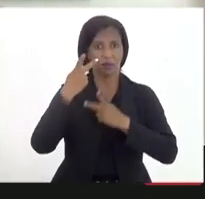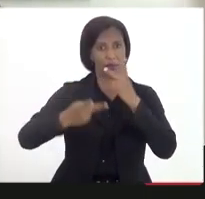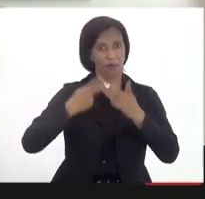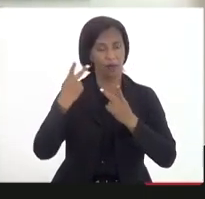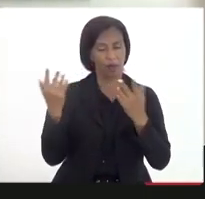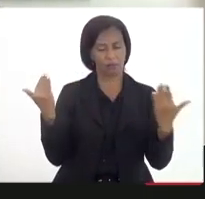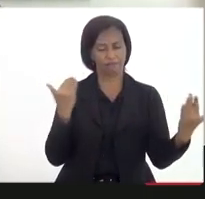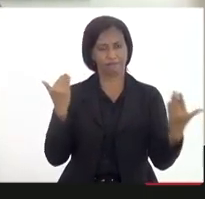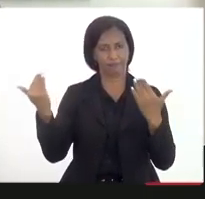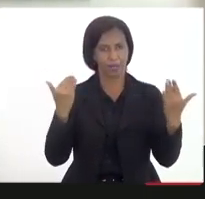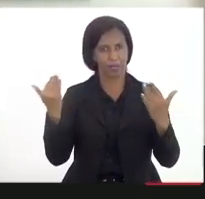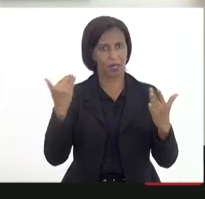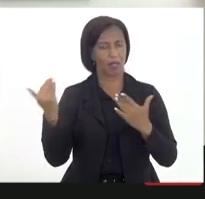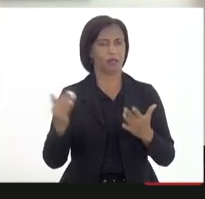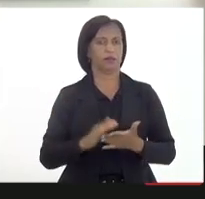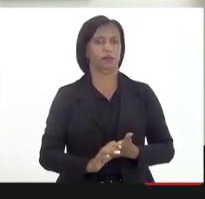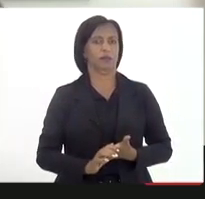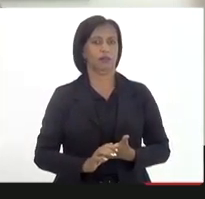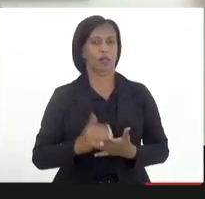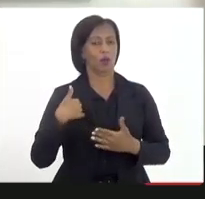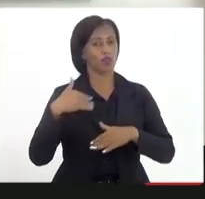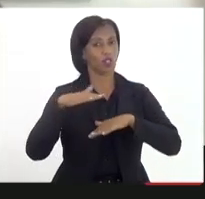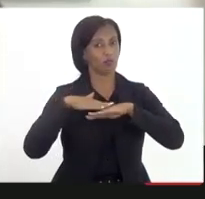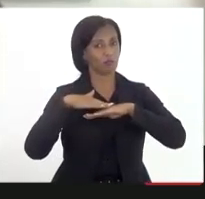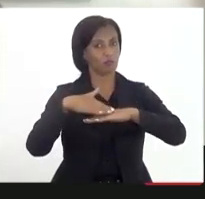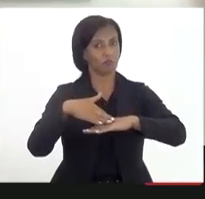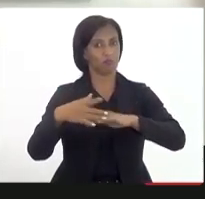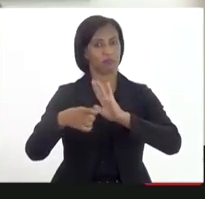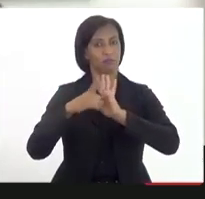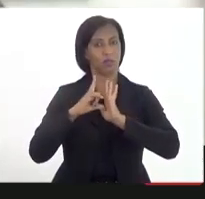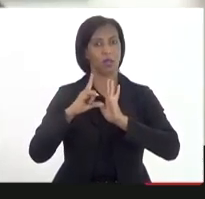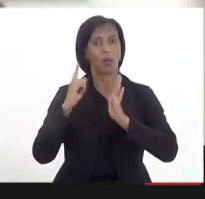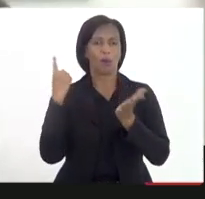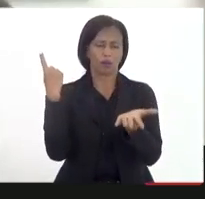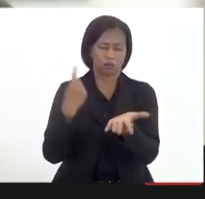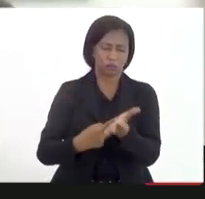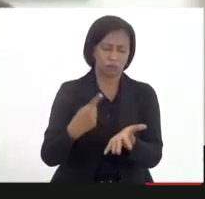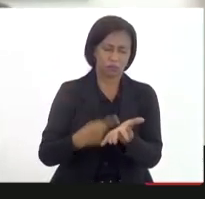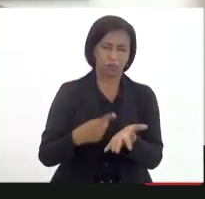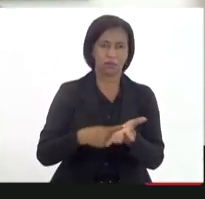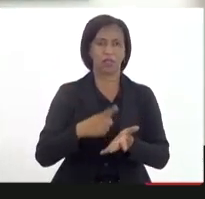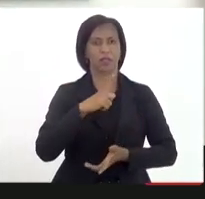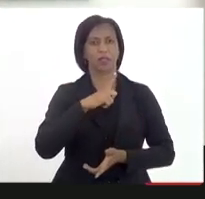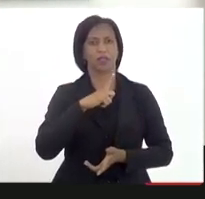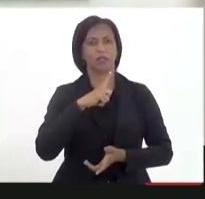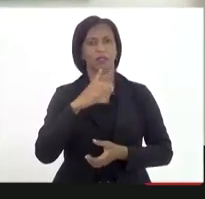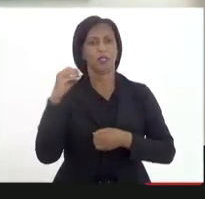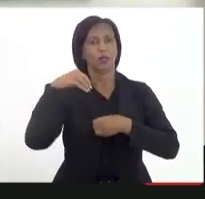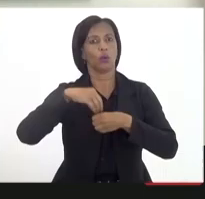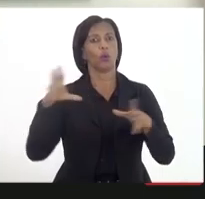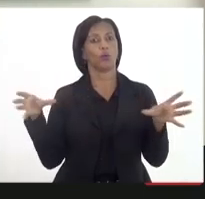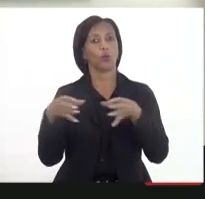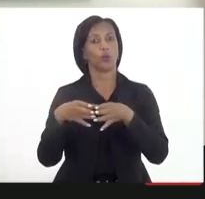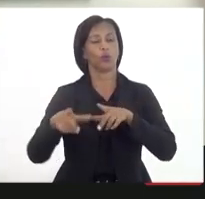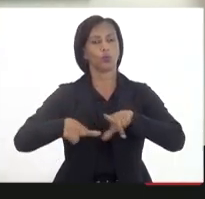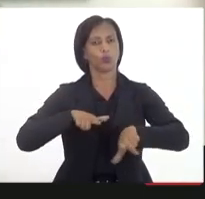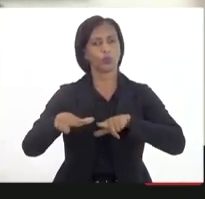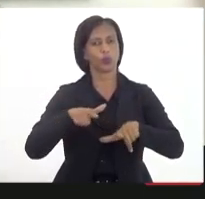ao que manifestem anteriormente que possa também de forma concomitante na rua do grupo de trabalho